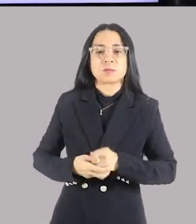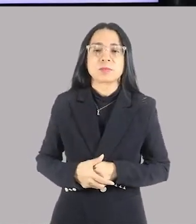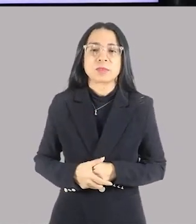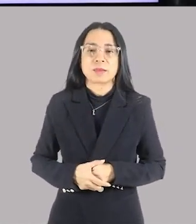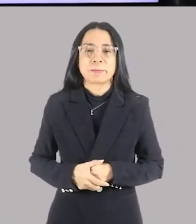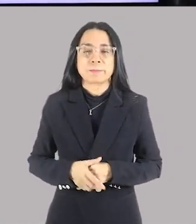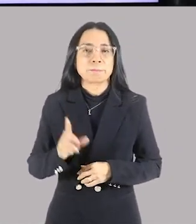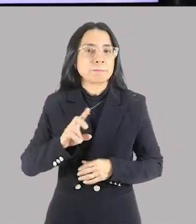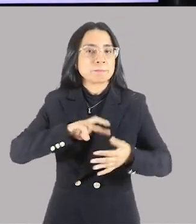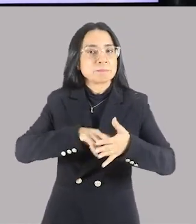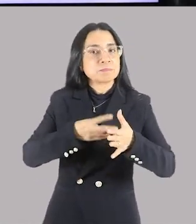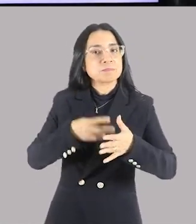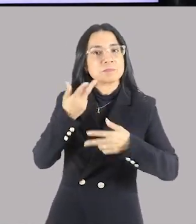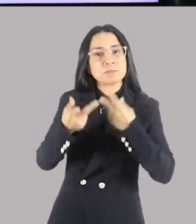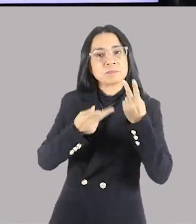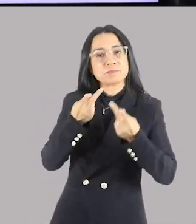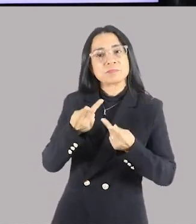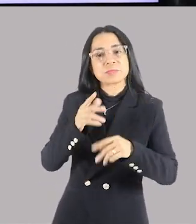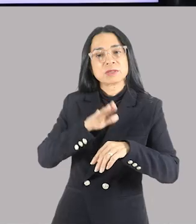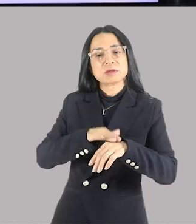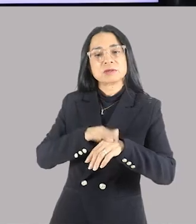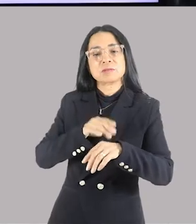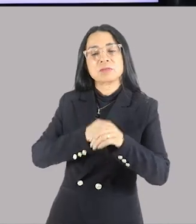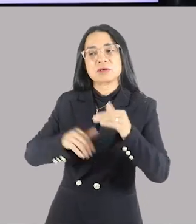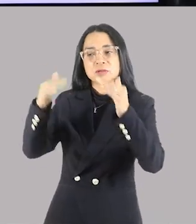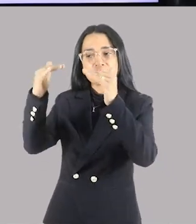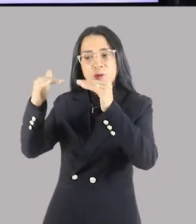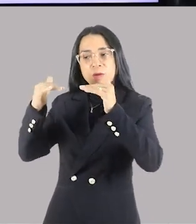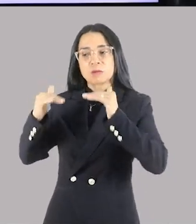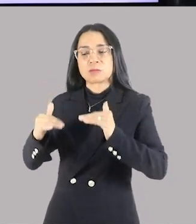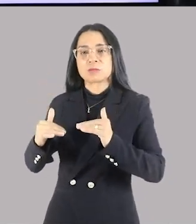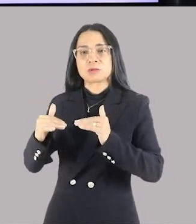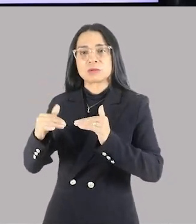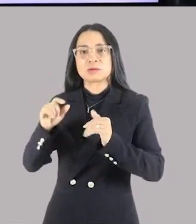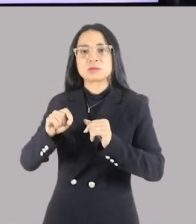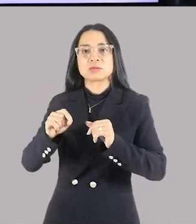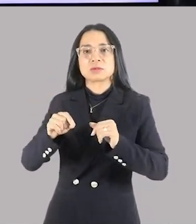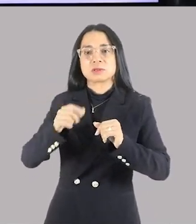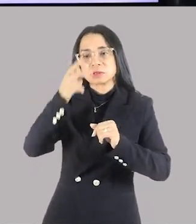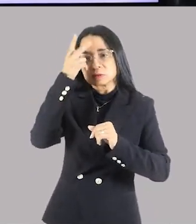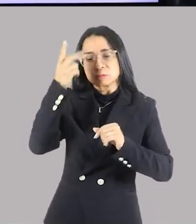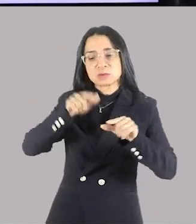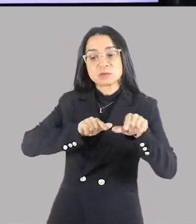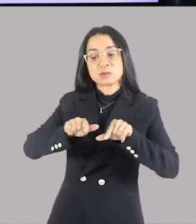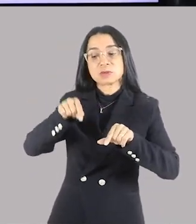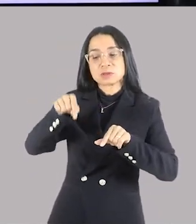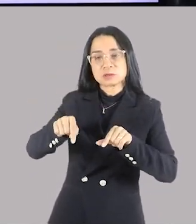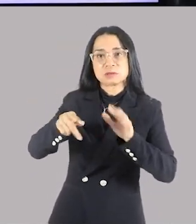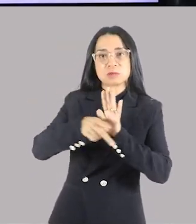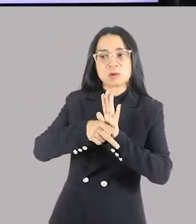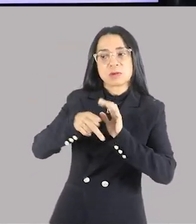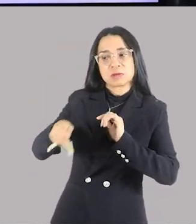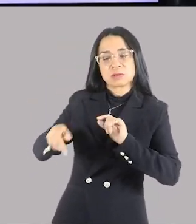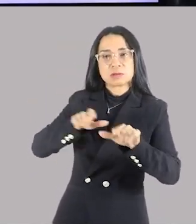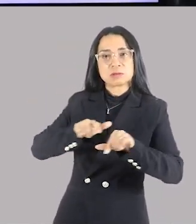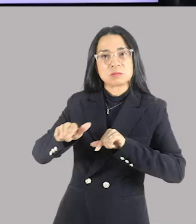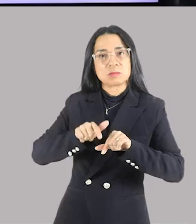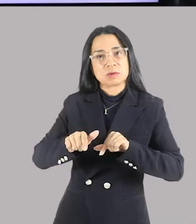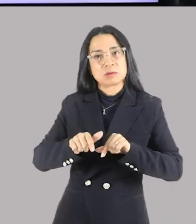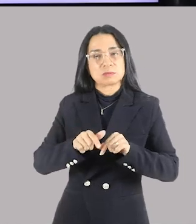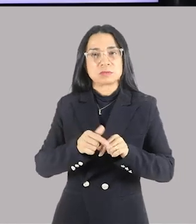Não significa dizer que porque são chamados de órgãos subalternos, que os agentes públicos que ali trabalham deverão ser tratados de